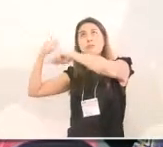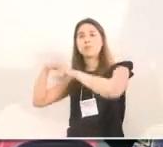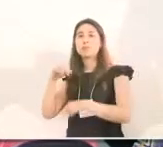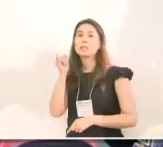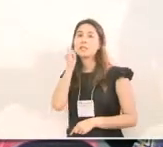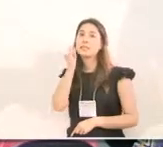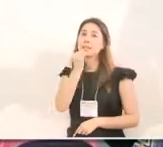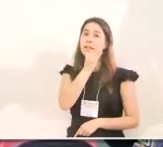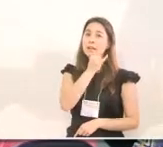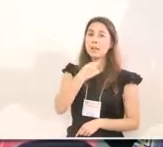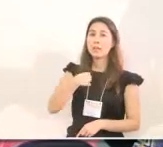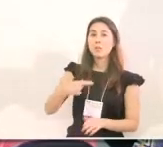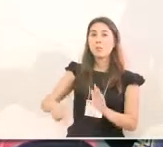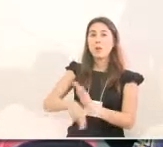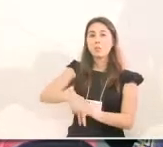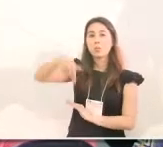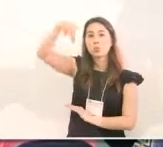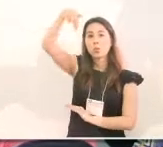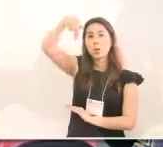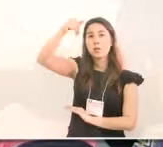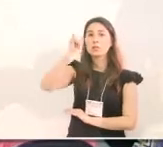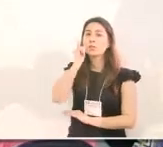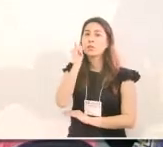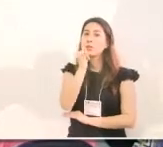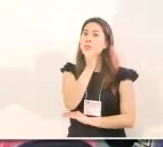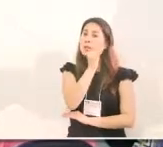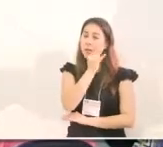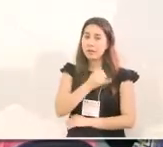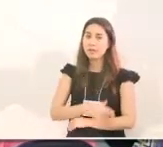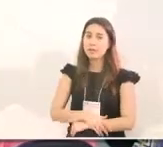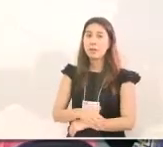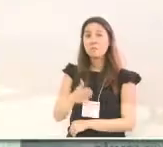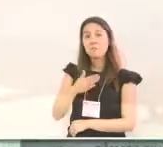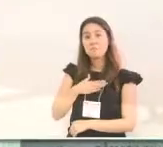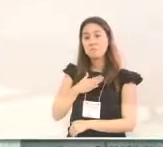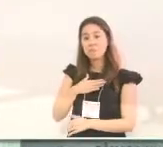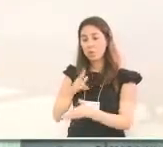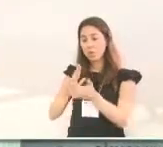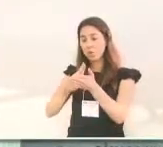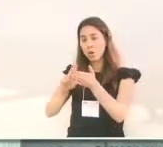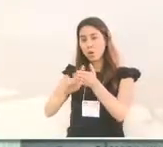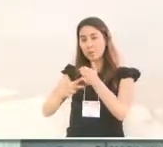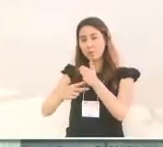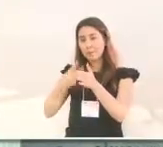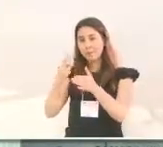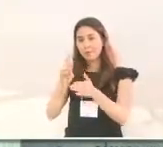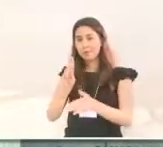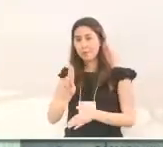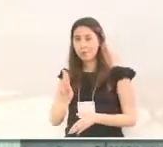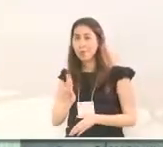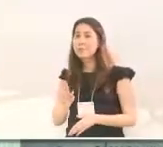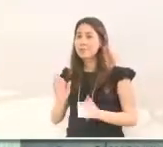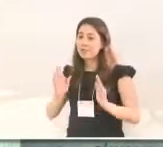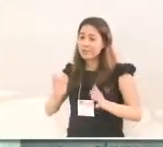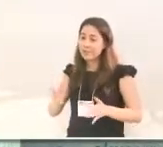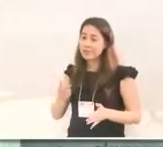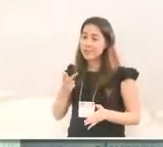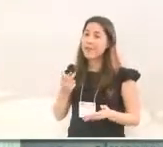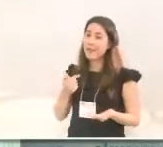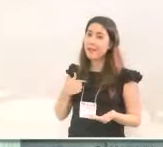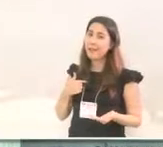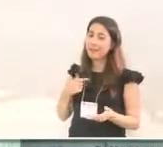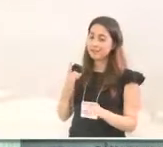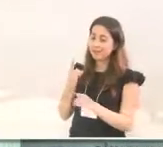da itália sobre o nome já diz é de uma pequena cidade ali na na divisa com a